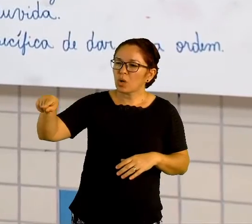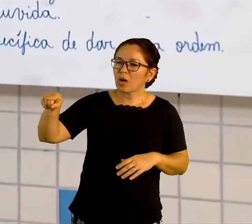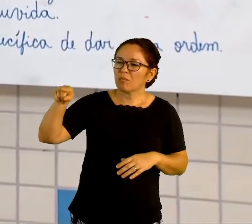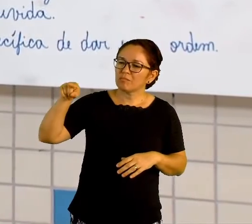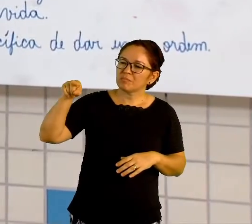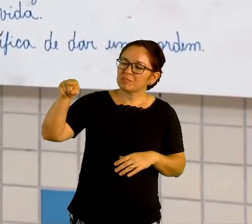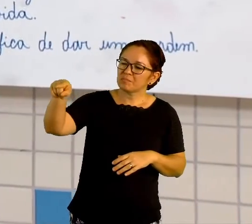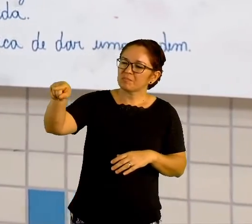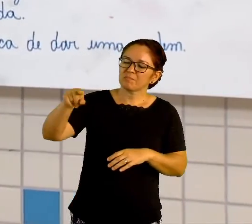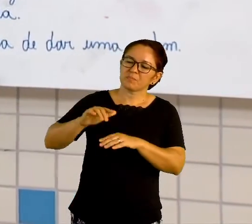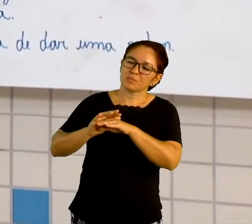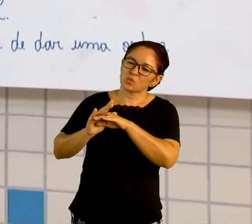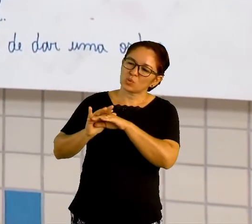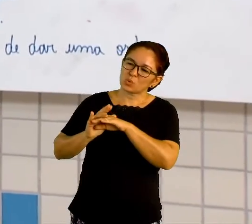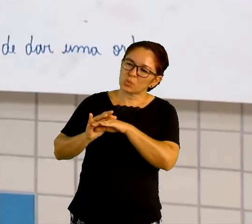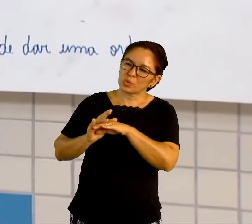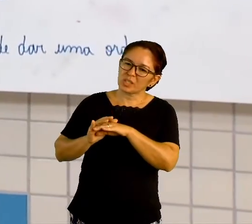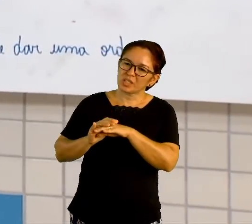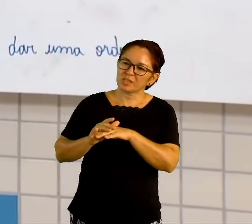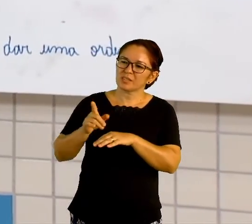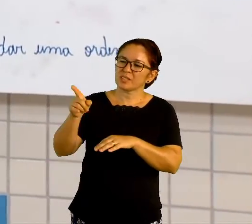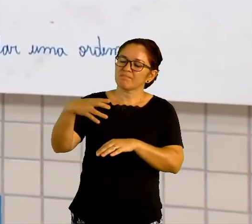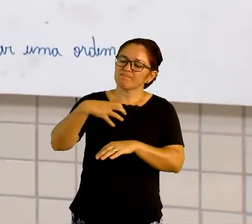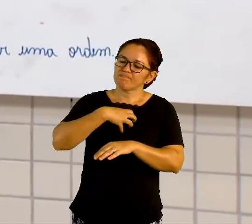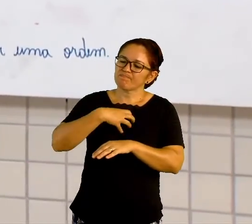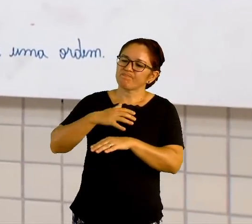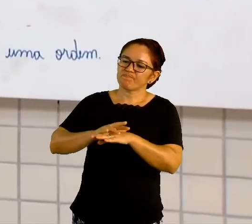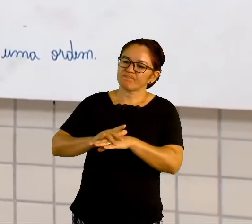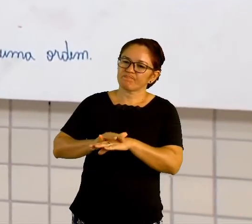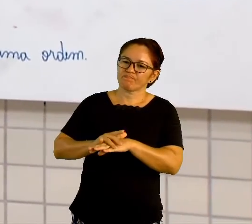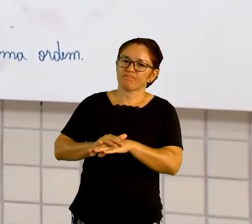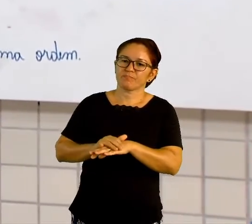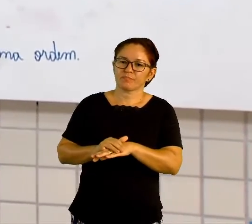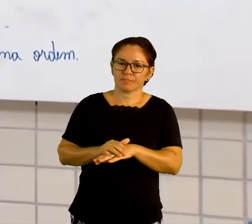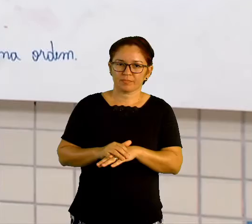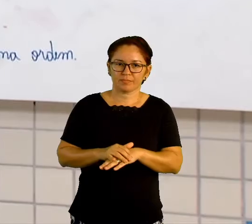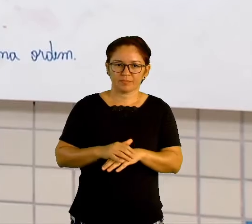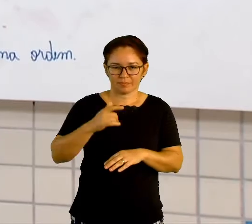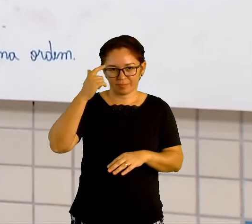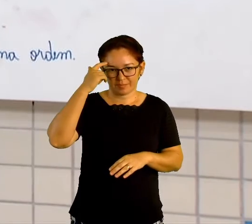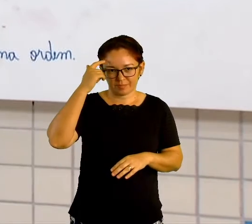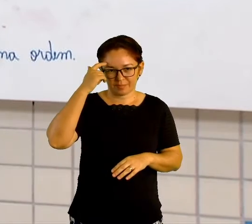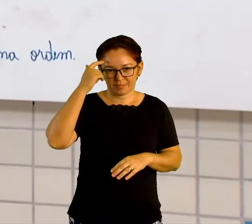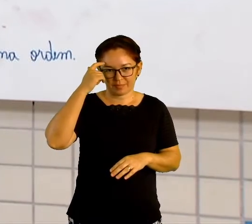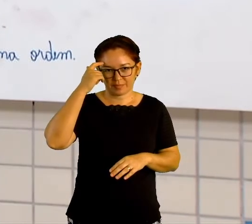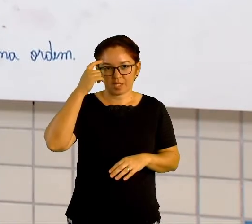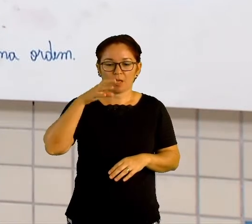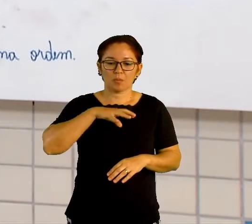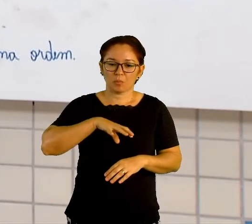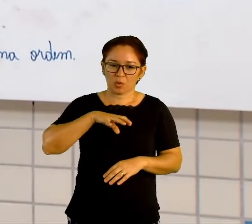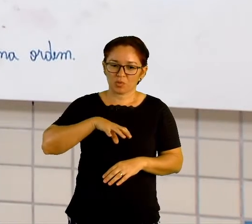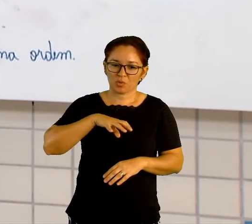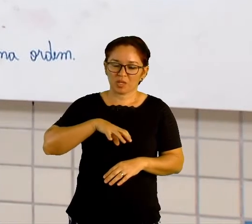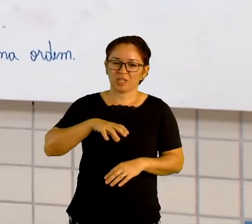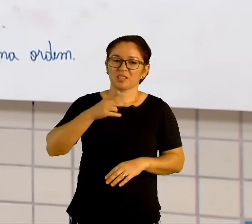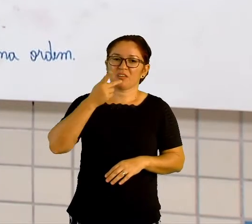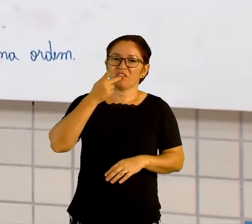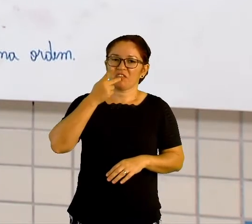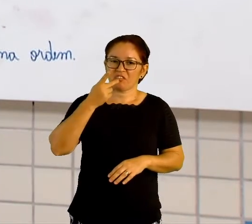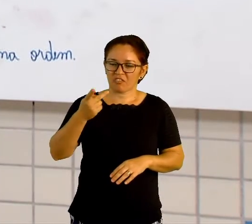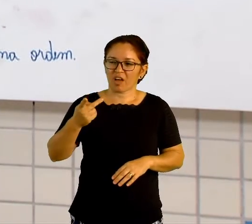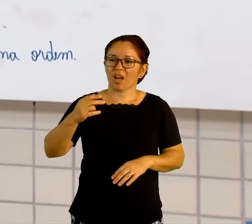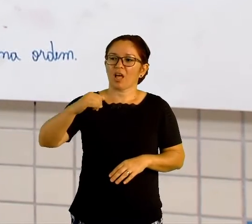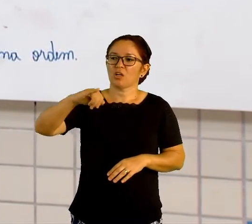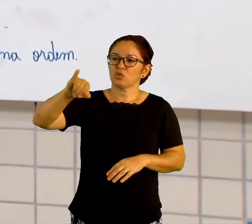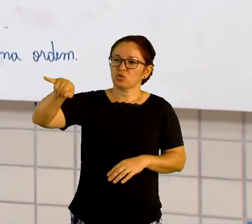Então, eu tenho ali como sujeito João, o verbo está indicando o quê? Um estado. O estado em